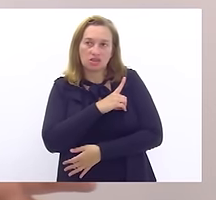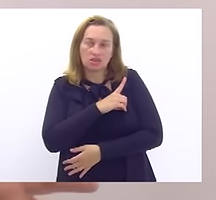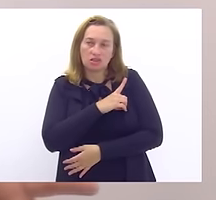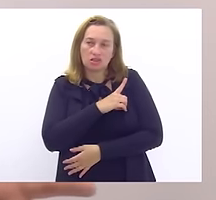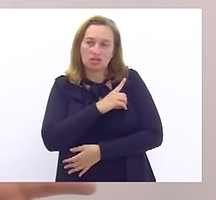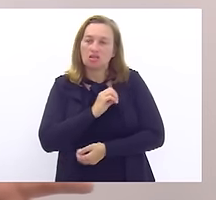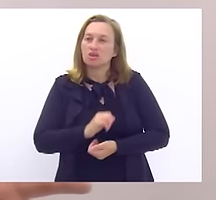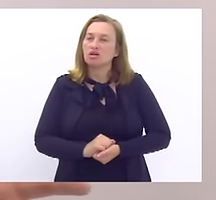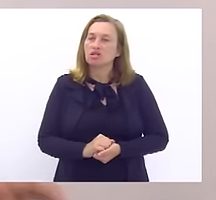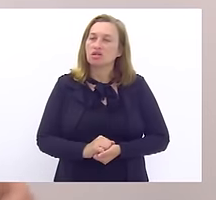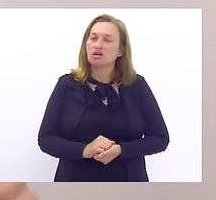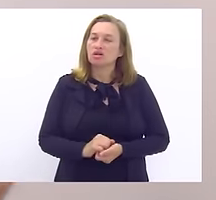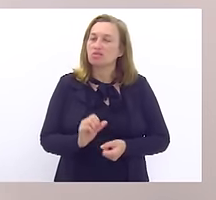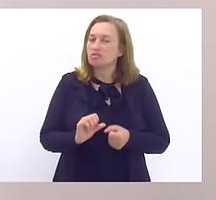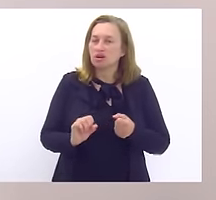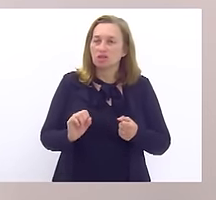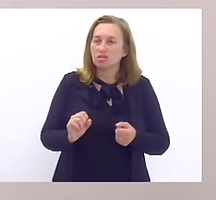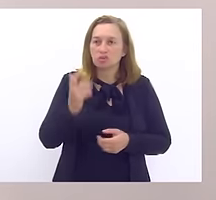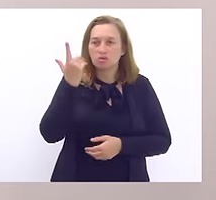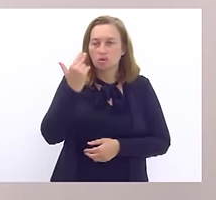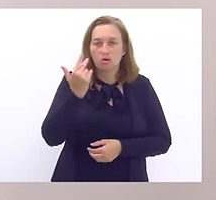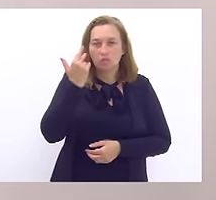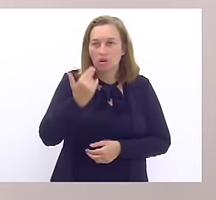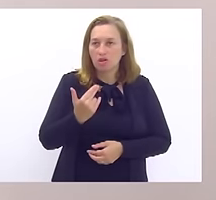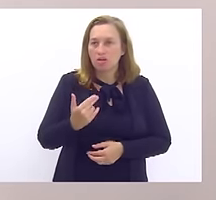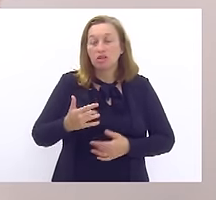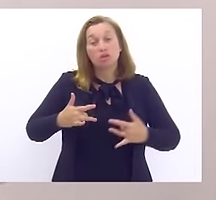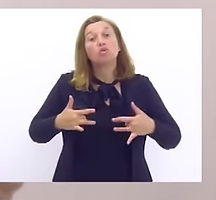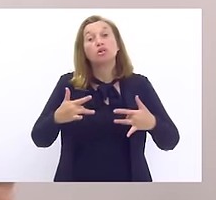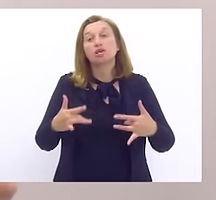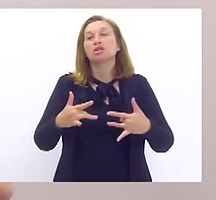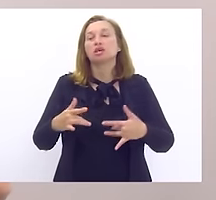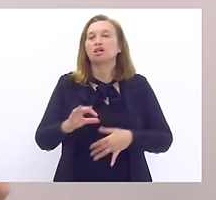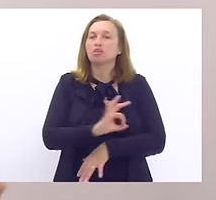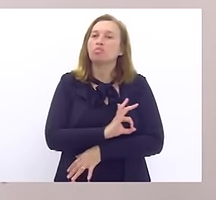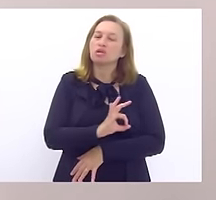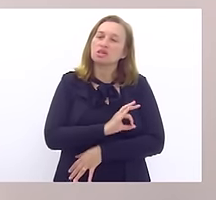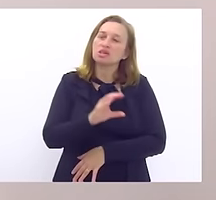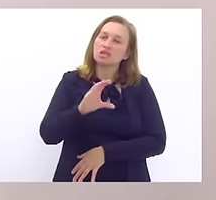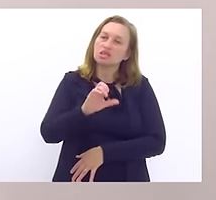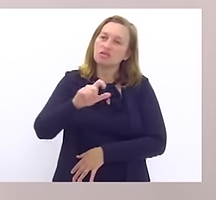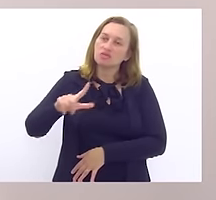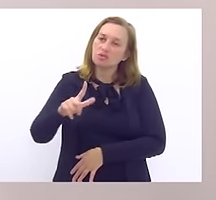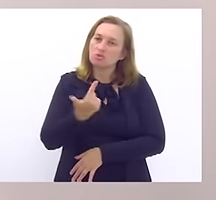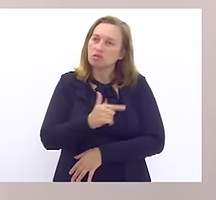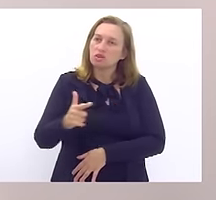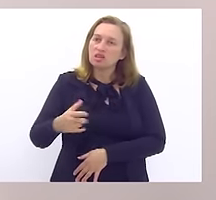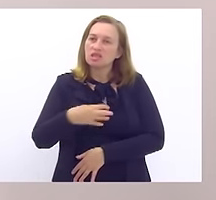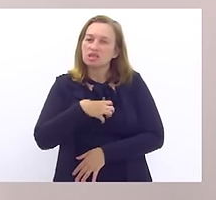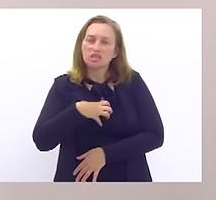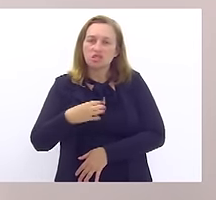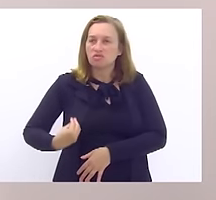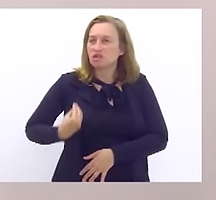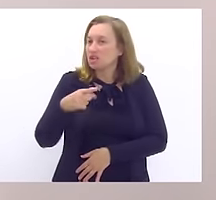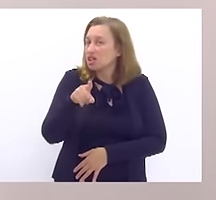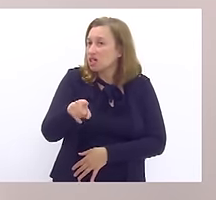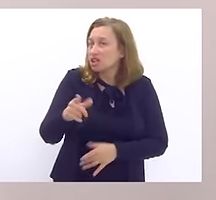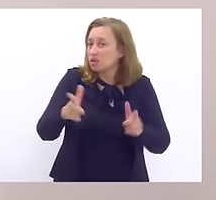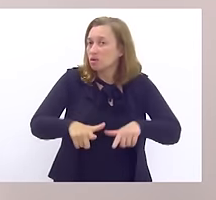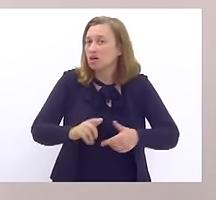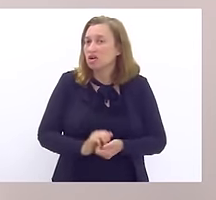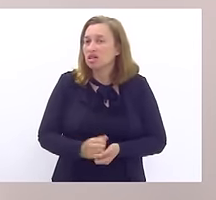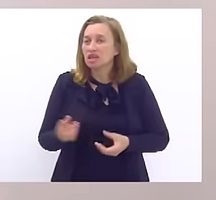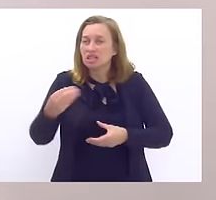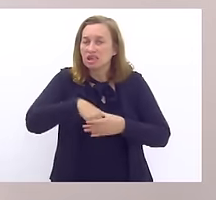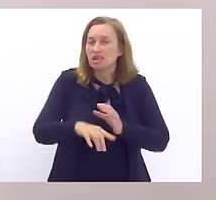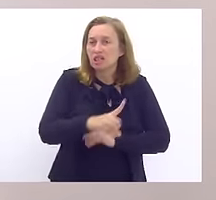histórico da Polícia Civil faz assim é a nossa aqui a nossa solidariedade a polícia civil que não tem sentido a polícia civil tá ali por isso viu tem que estar